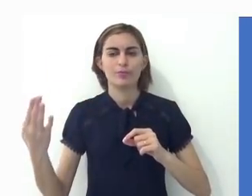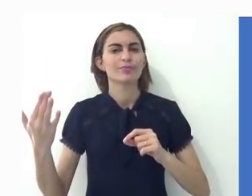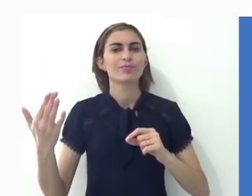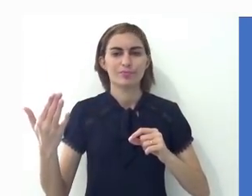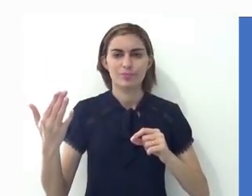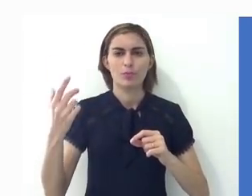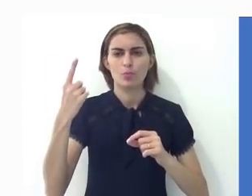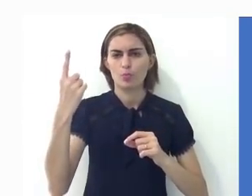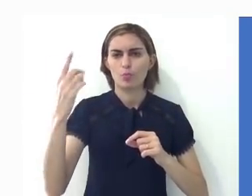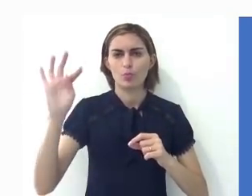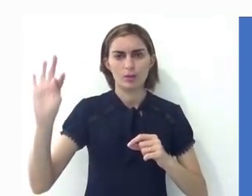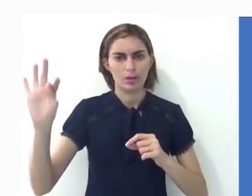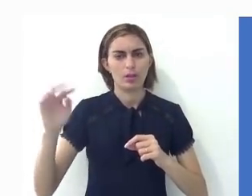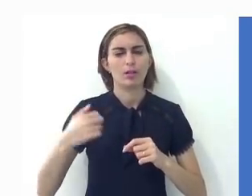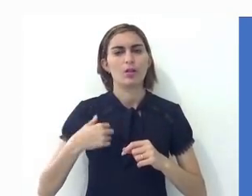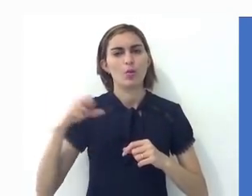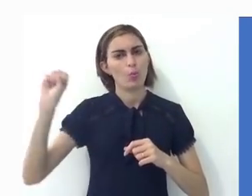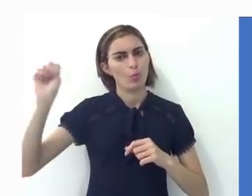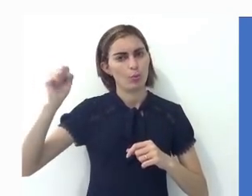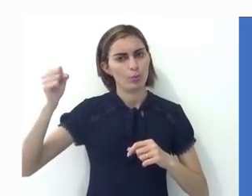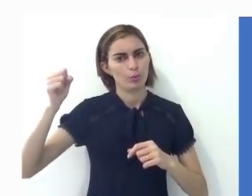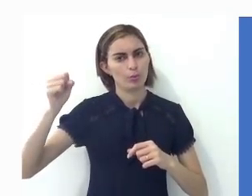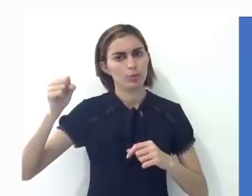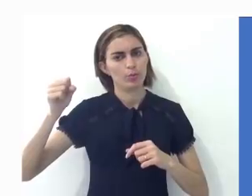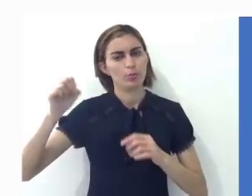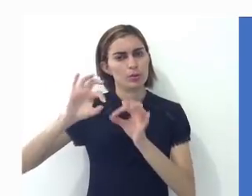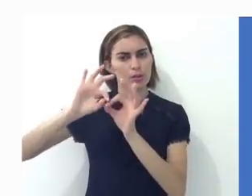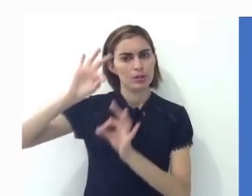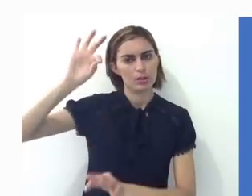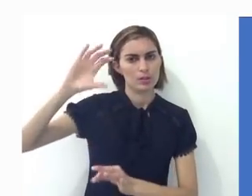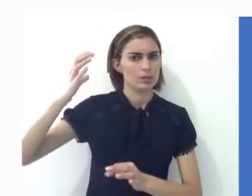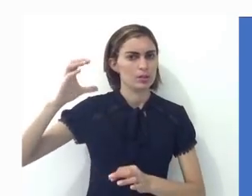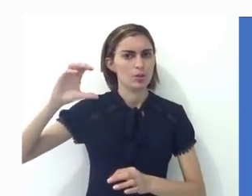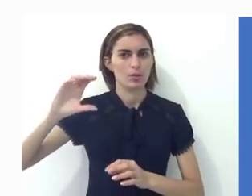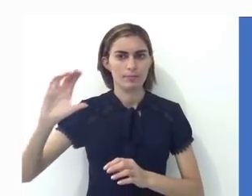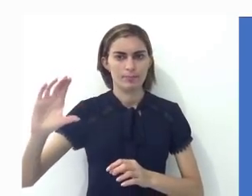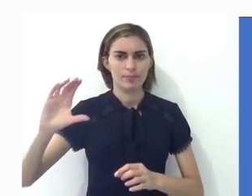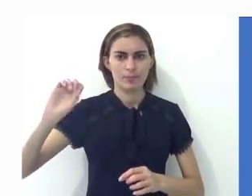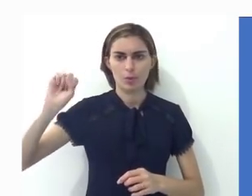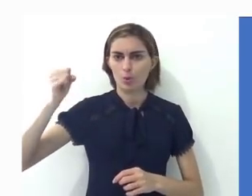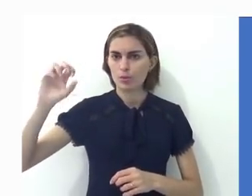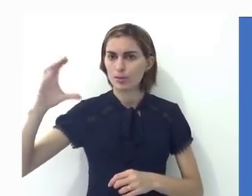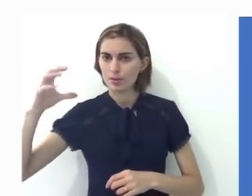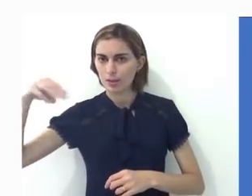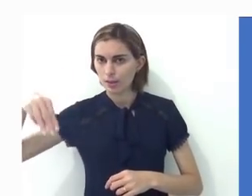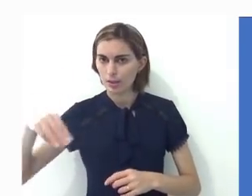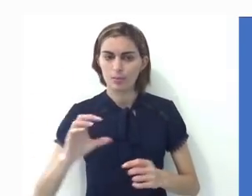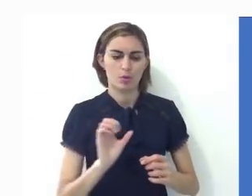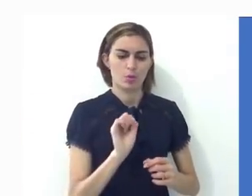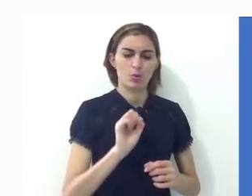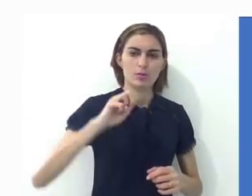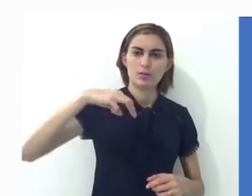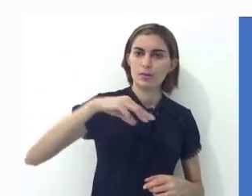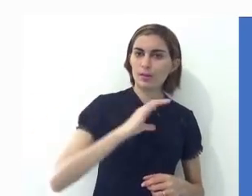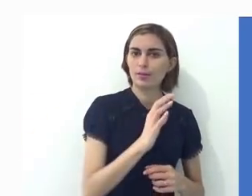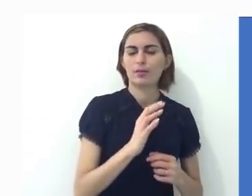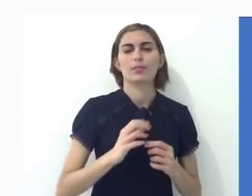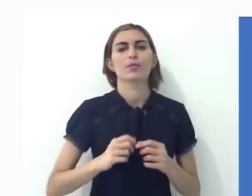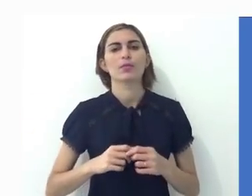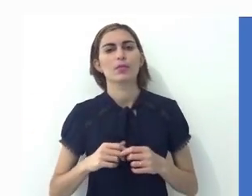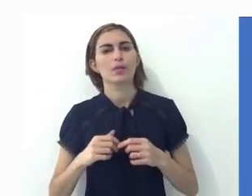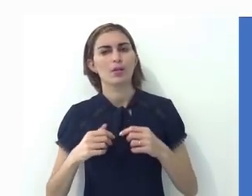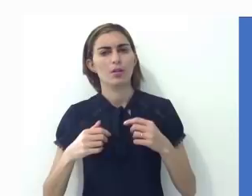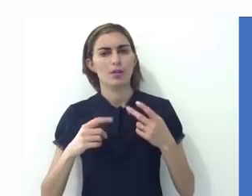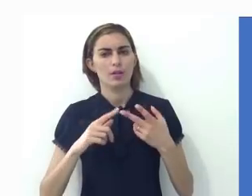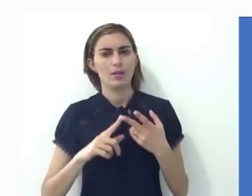do lado UT, que é o lado de cima, que é 8. Então, 8 centímetros para cada aí. Do mesmo jeito que o T,